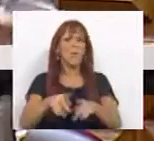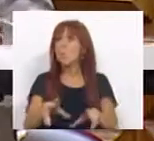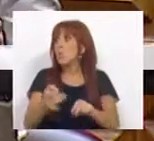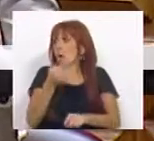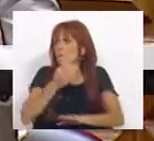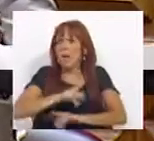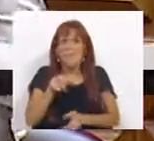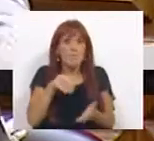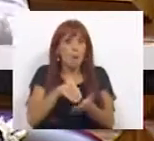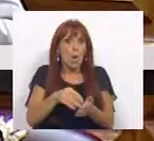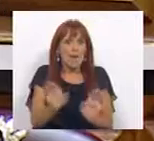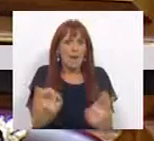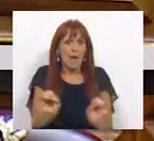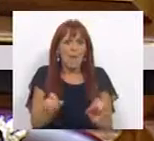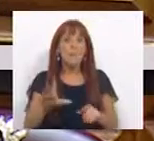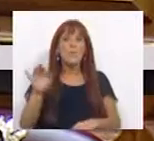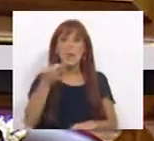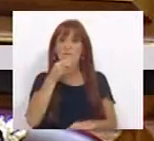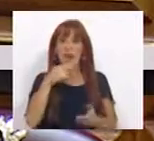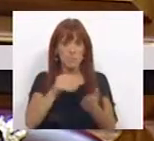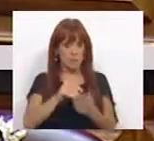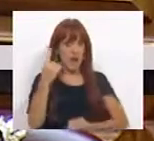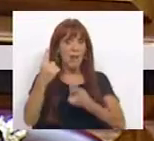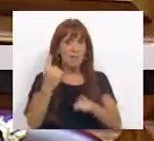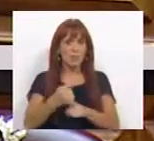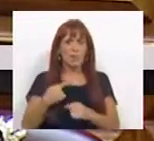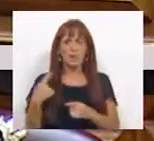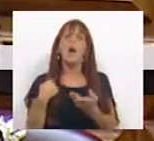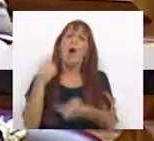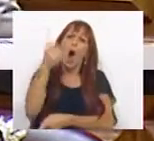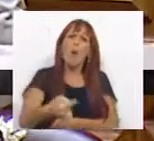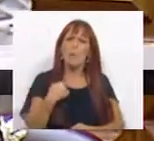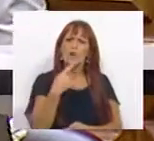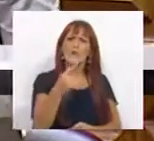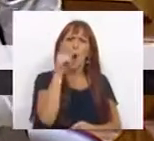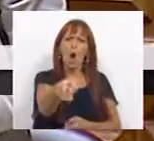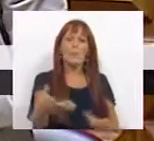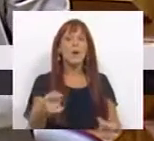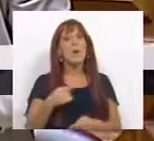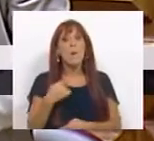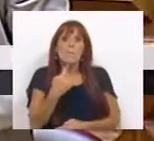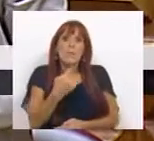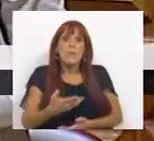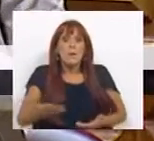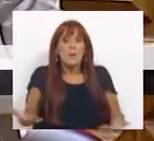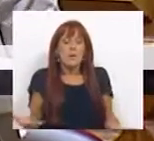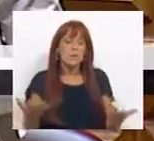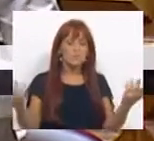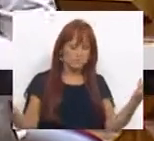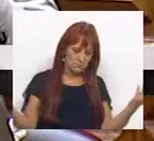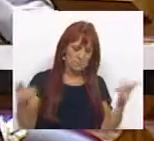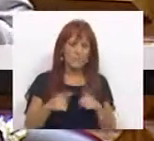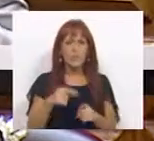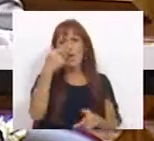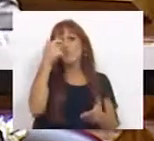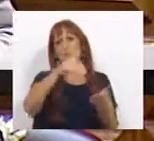Nunca falavam dela, mas quando falavam, e às vezes porque eram puxados por nós, aquilo que tinham para dizer é que